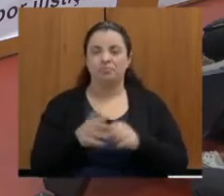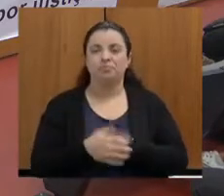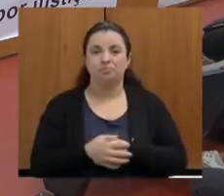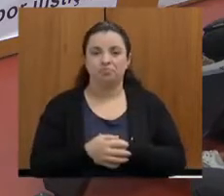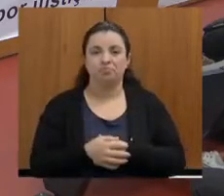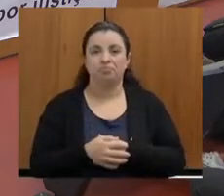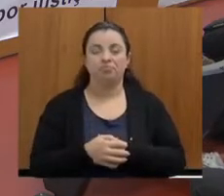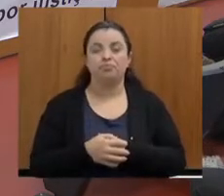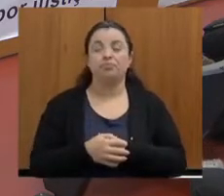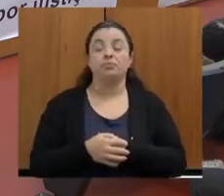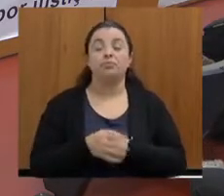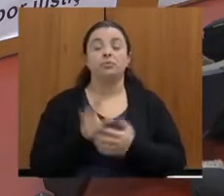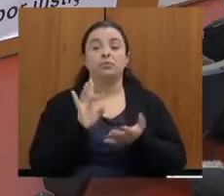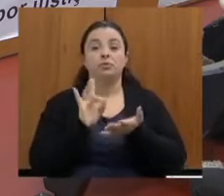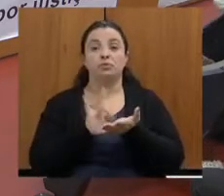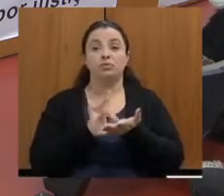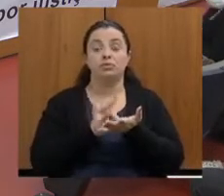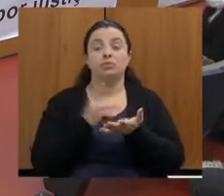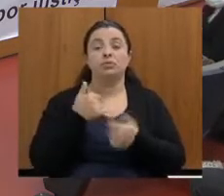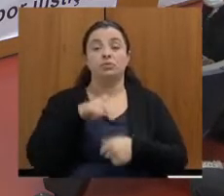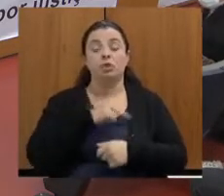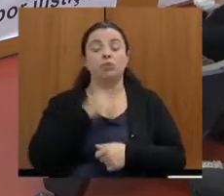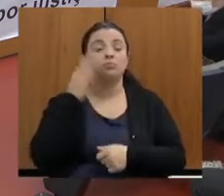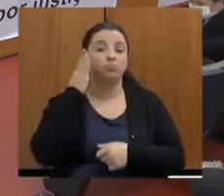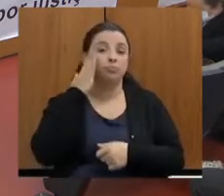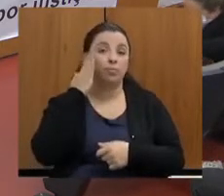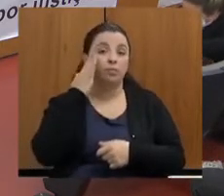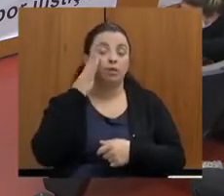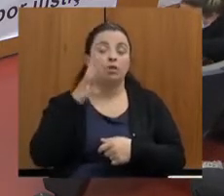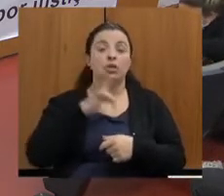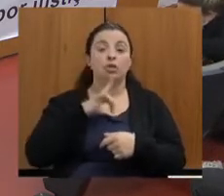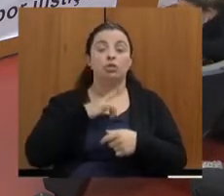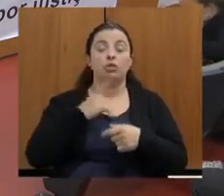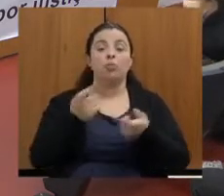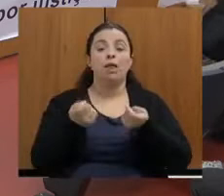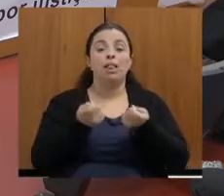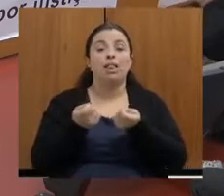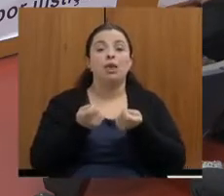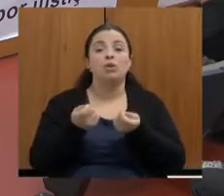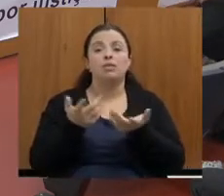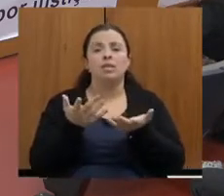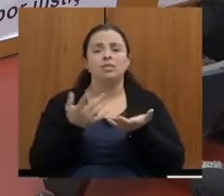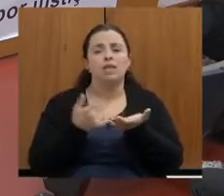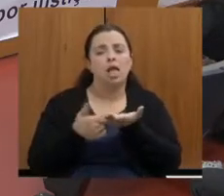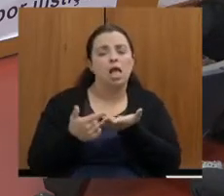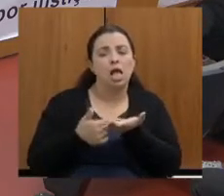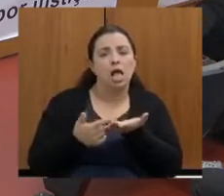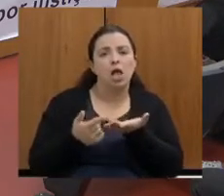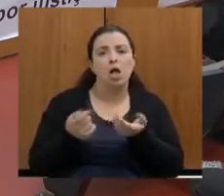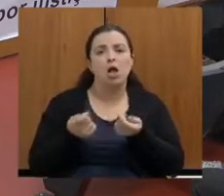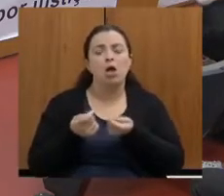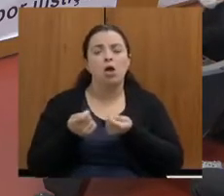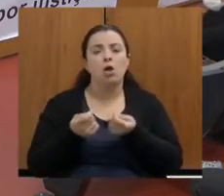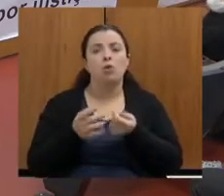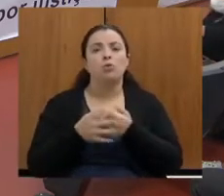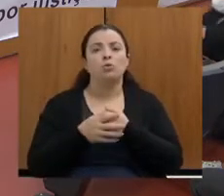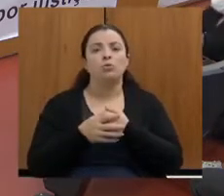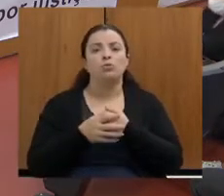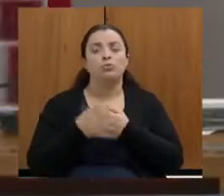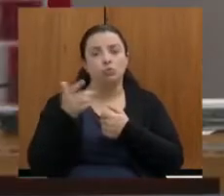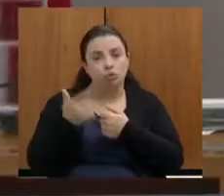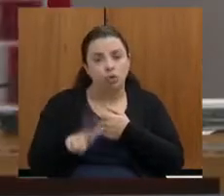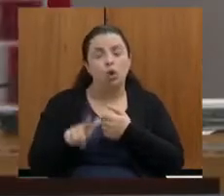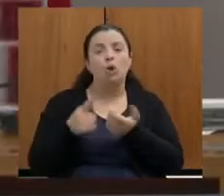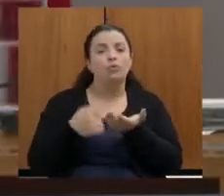a verdade nós soubemos que havia uma negociação uma renegociação e